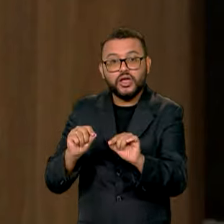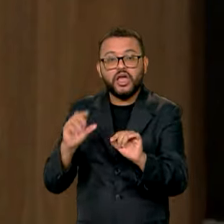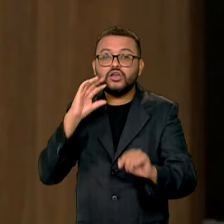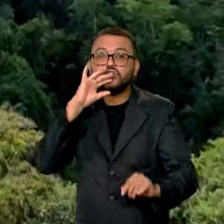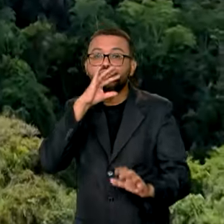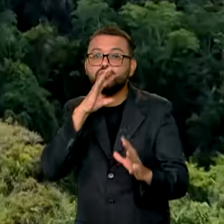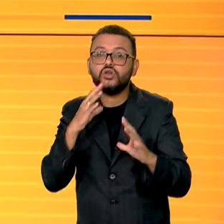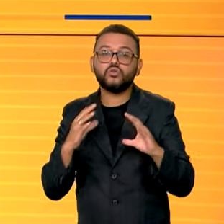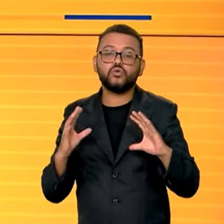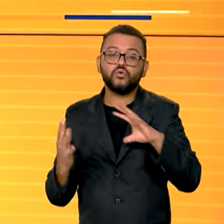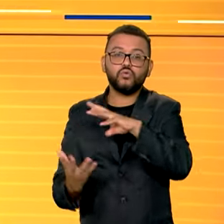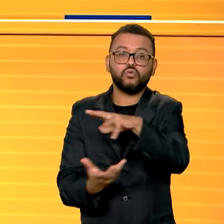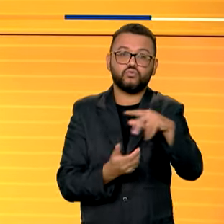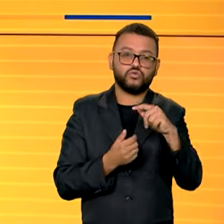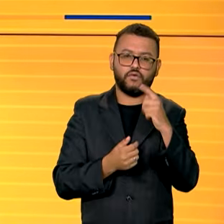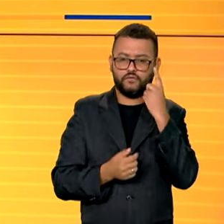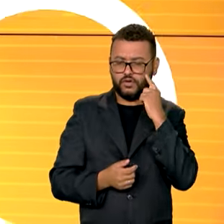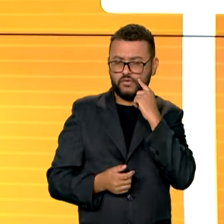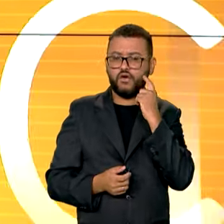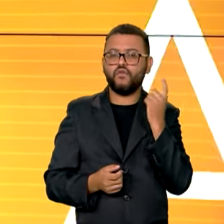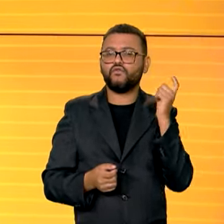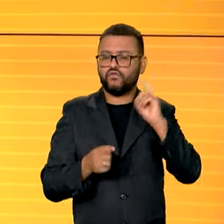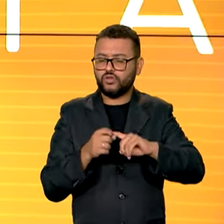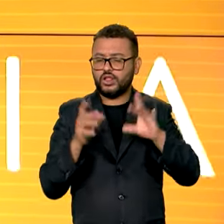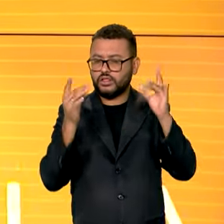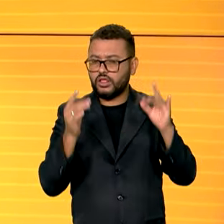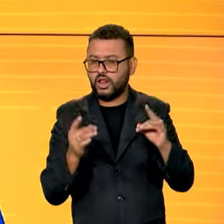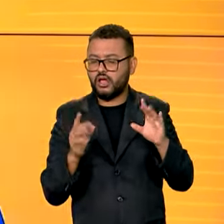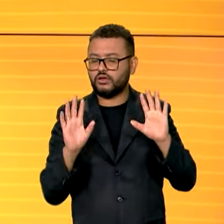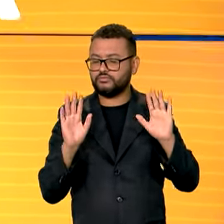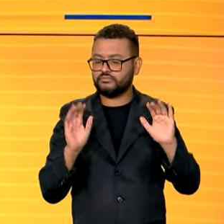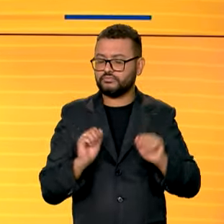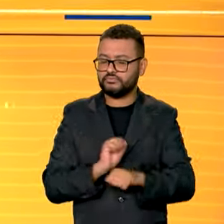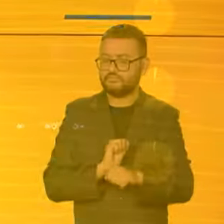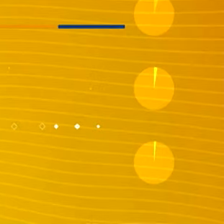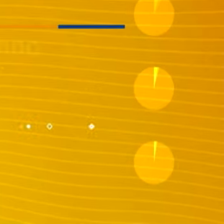do aquecimento no planeta. A gente traz os detalhes já já.